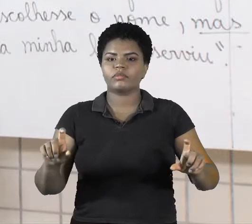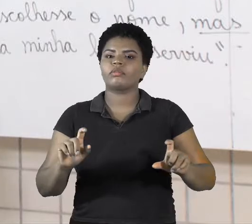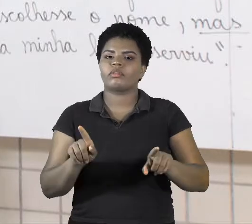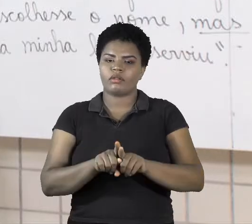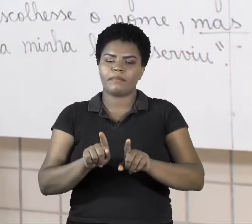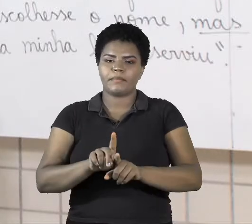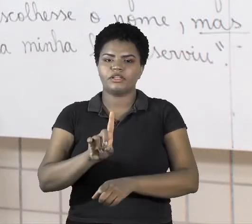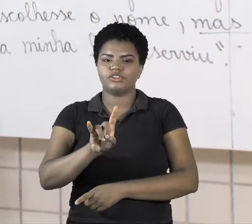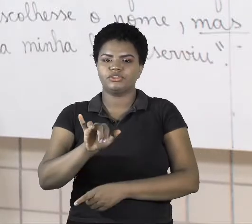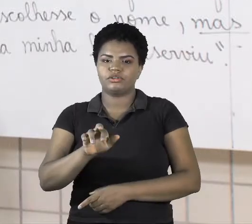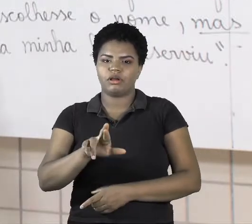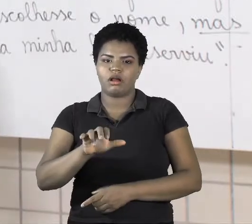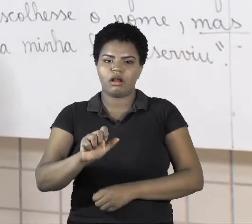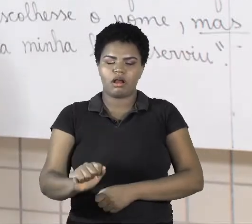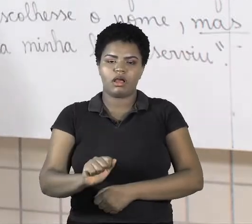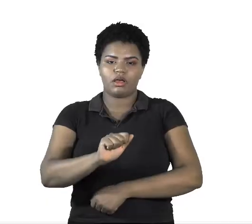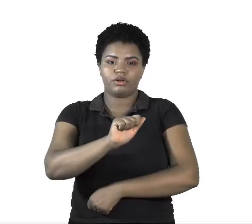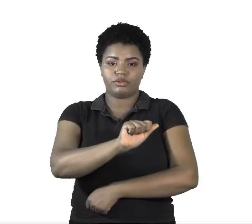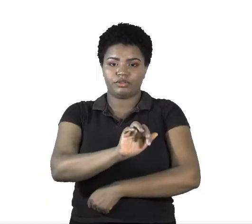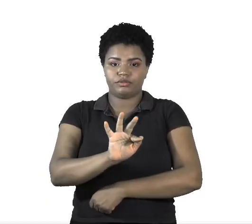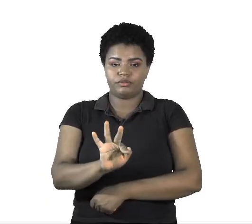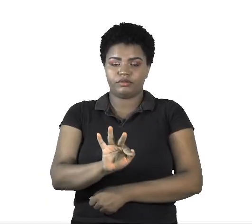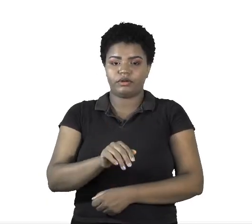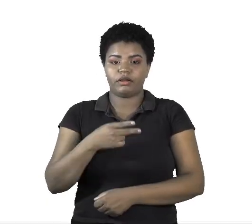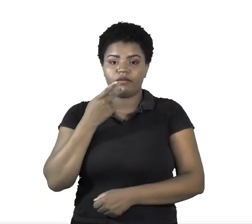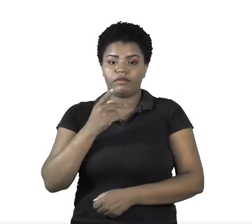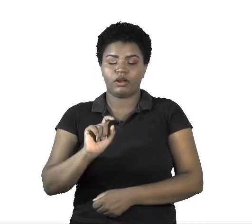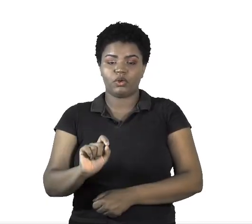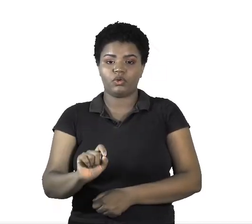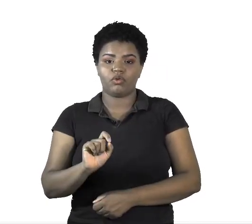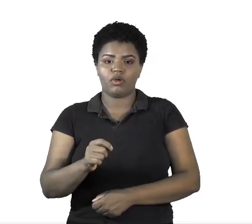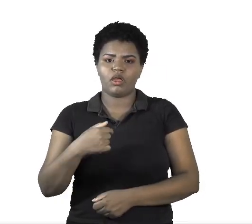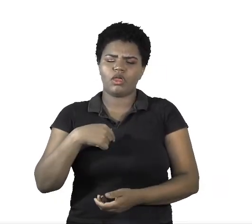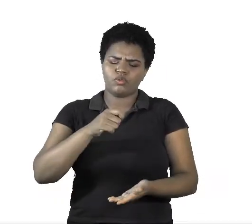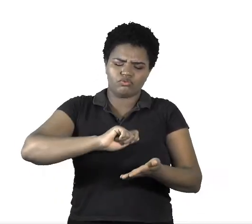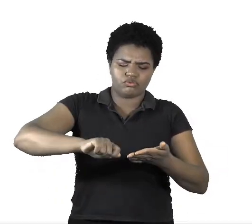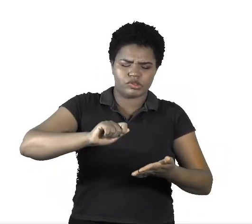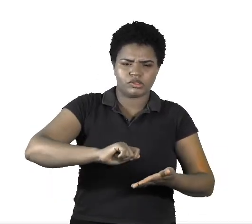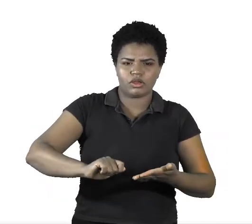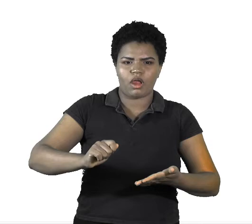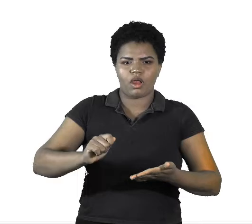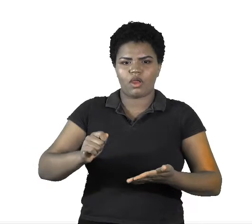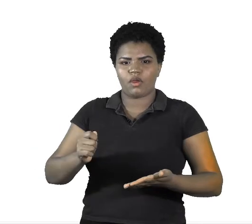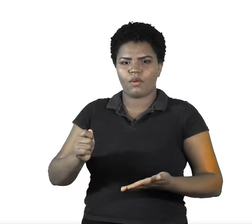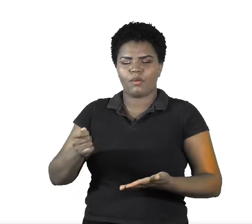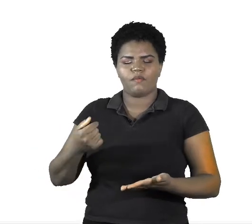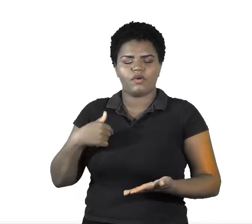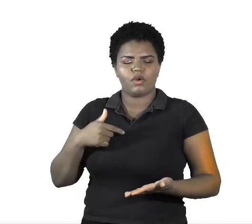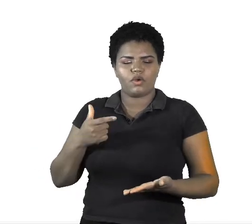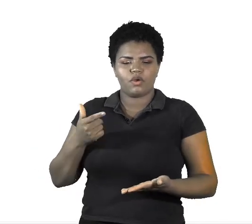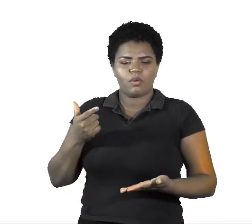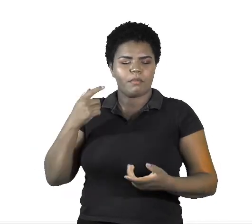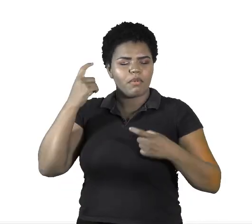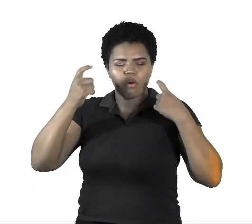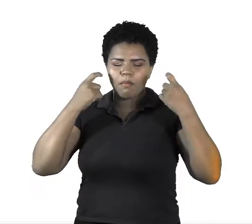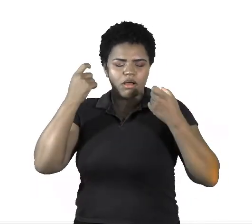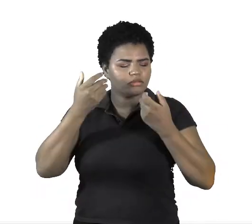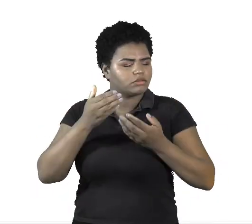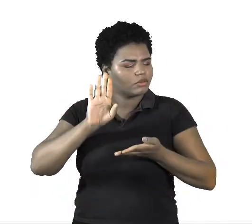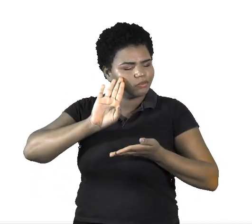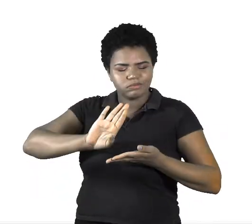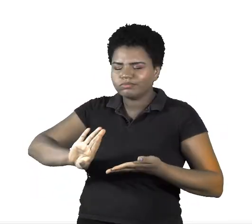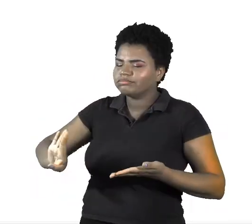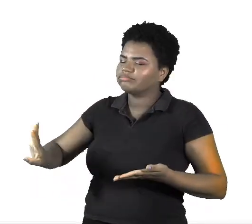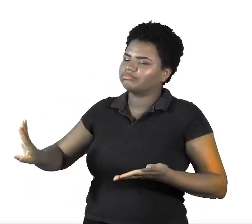Anne Frank, onde que ela diz assim: quando escrevo, consigo afastar todas as preocupações,